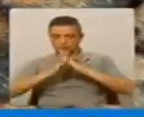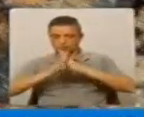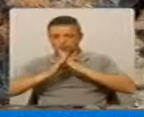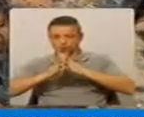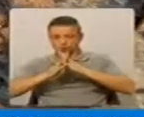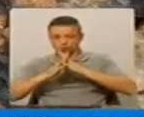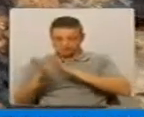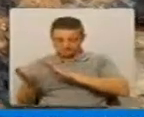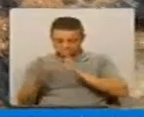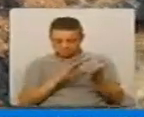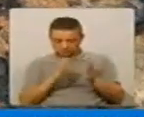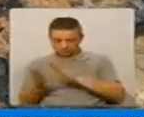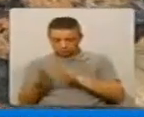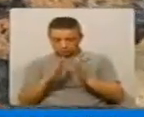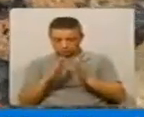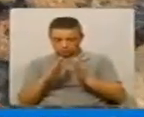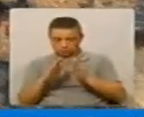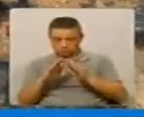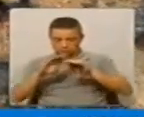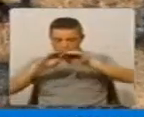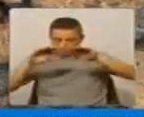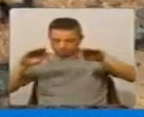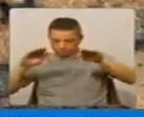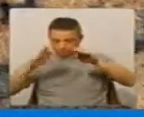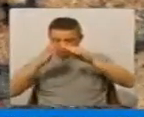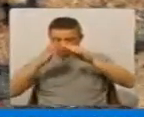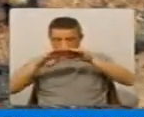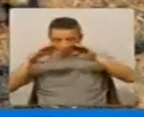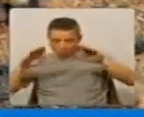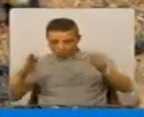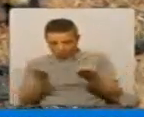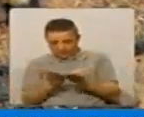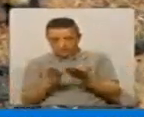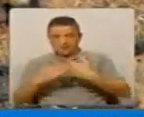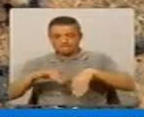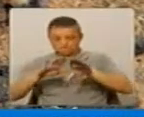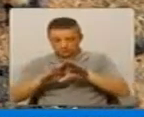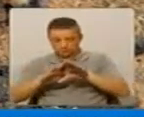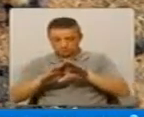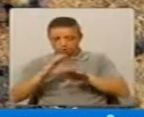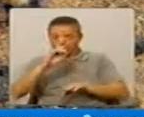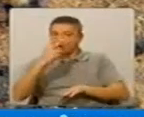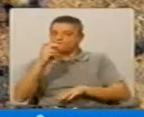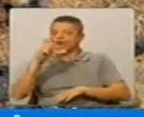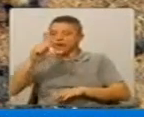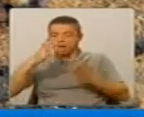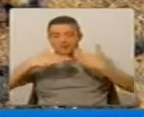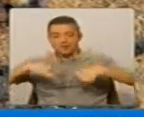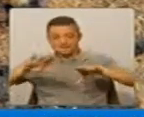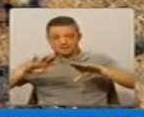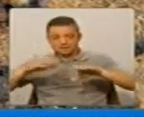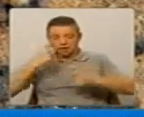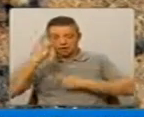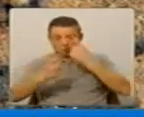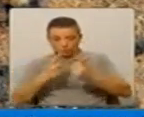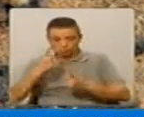ou menos ovais no seu interior, os chamados côndrulos. E houve alguns cientistas